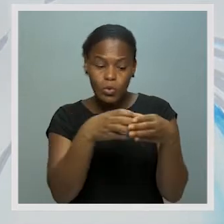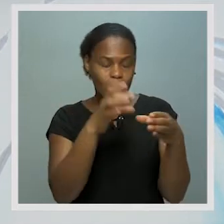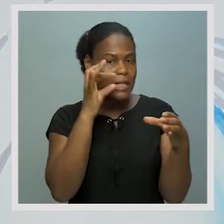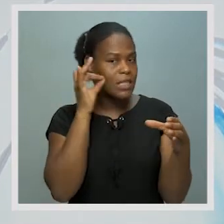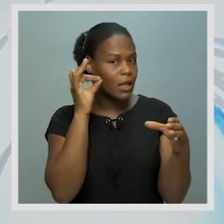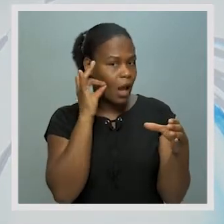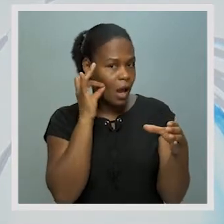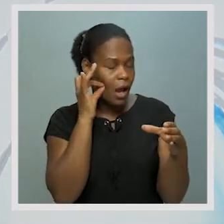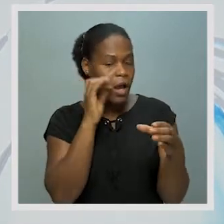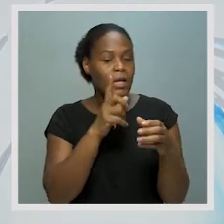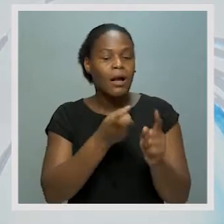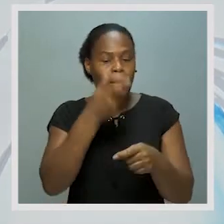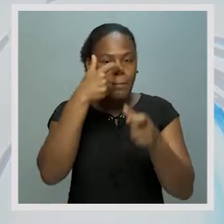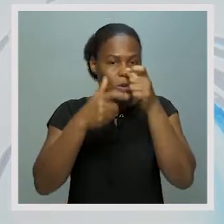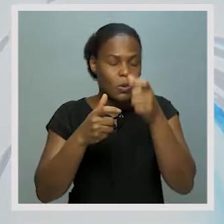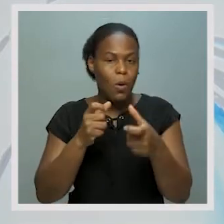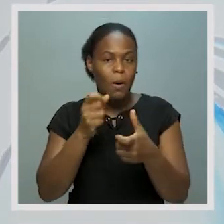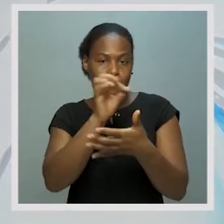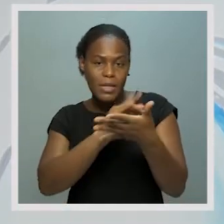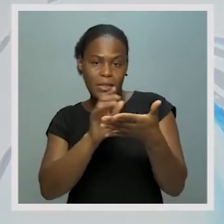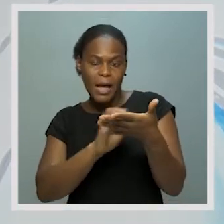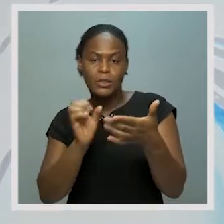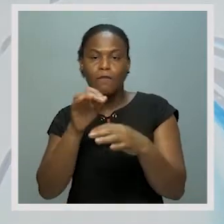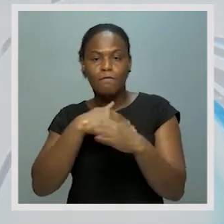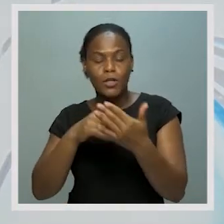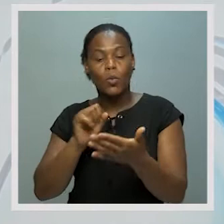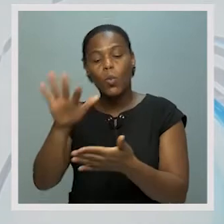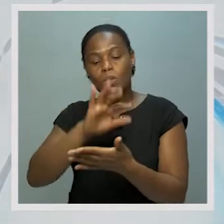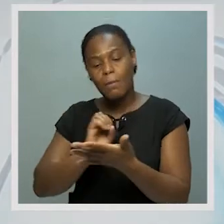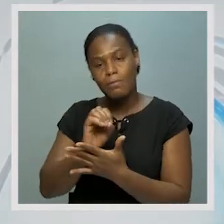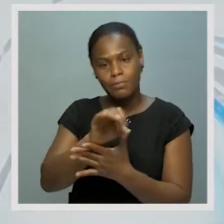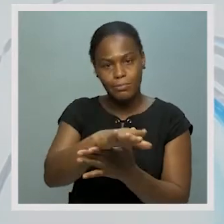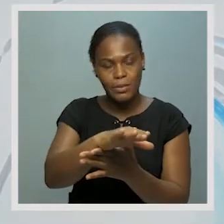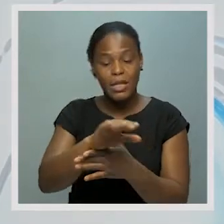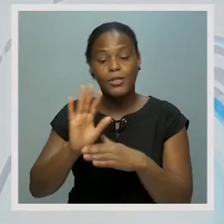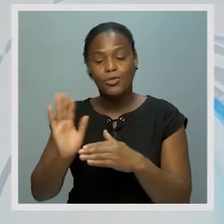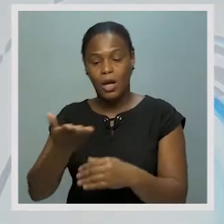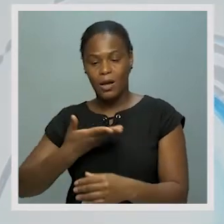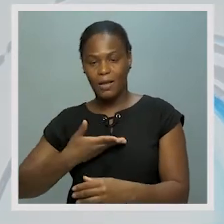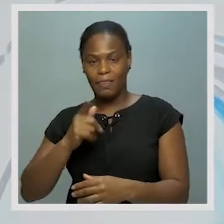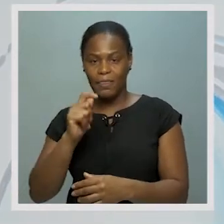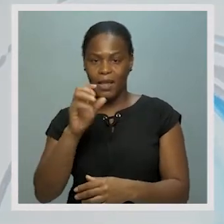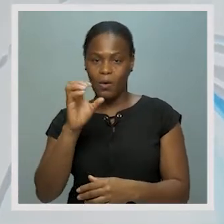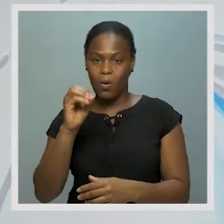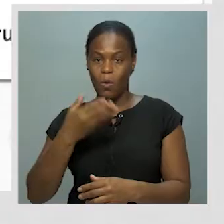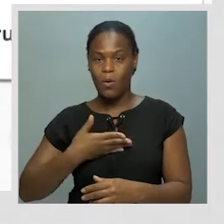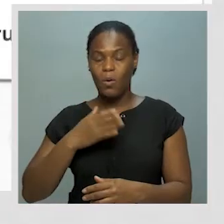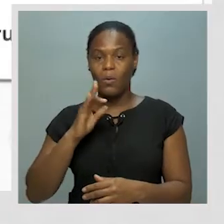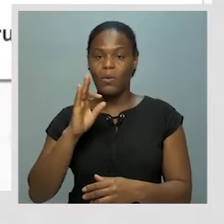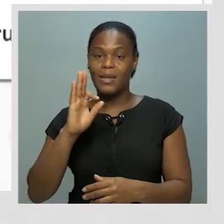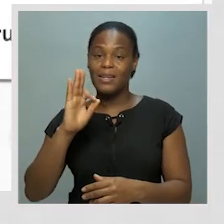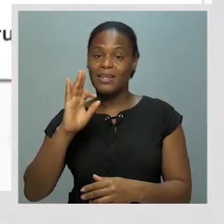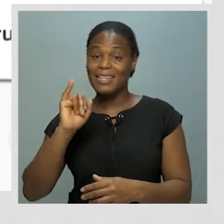sinais ou signos que o emissor utiliza para elaborar a sua mensagem, já decodificação é